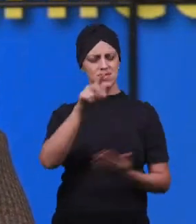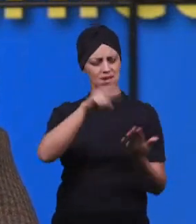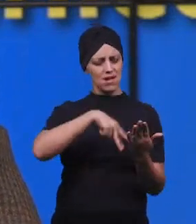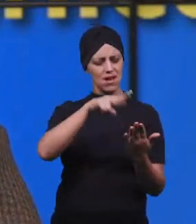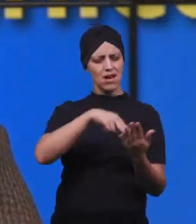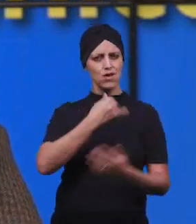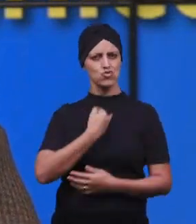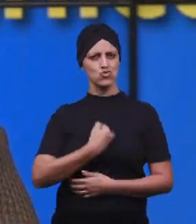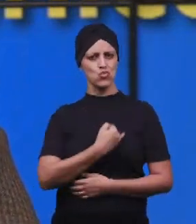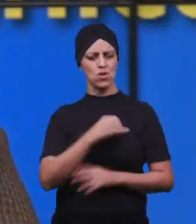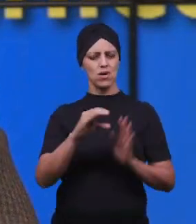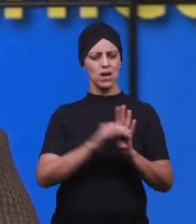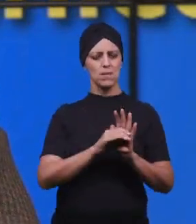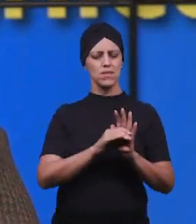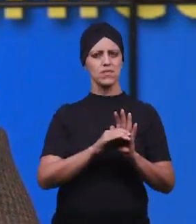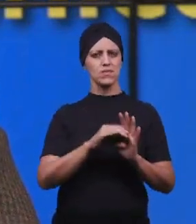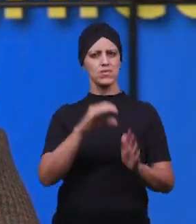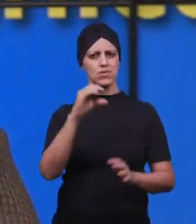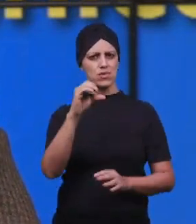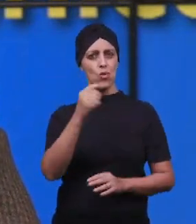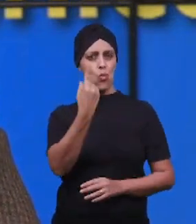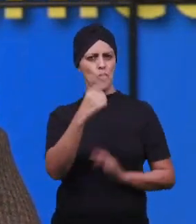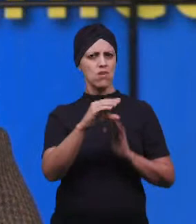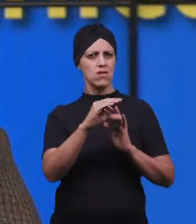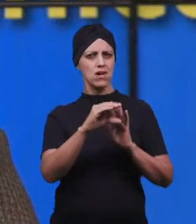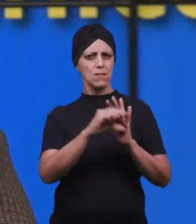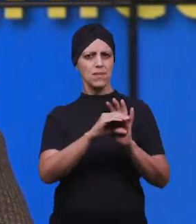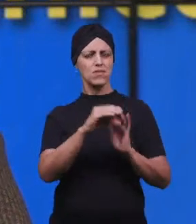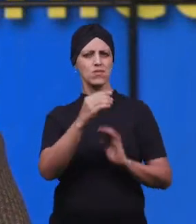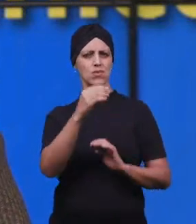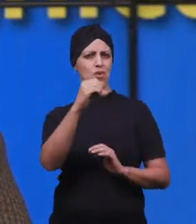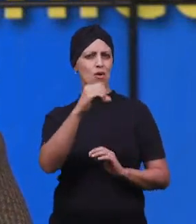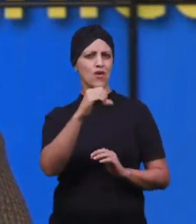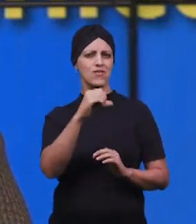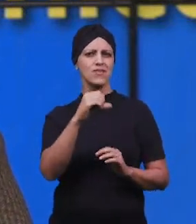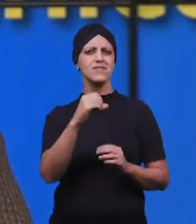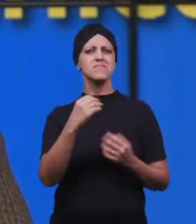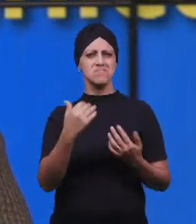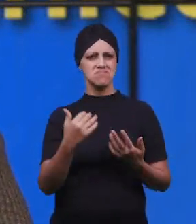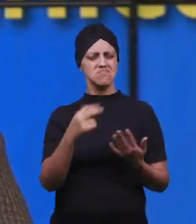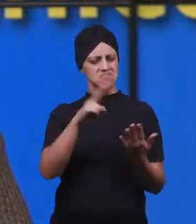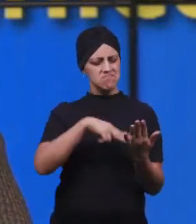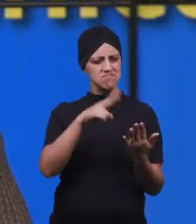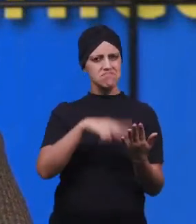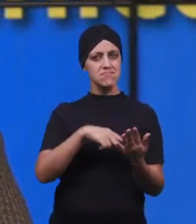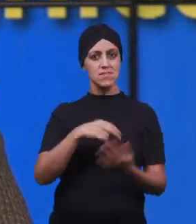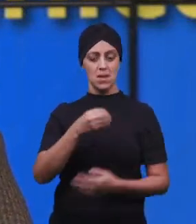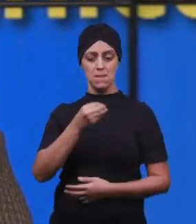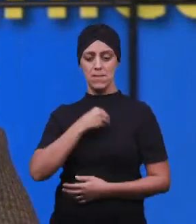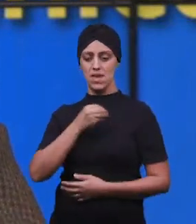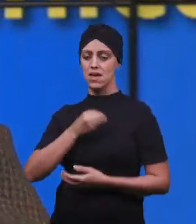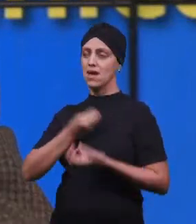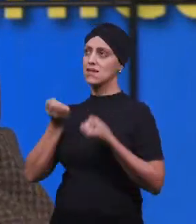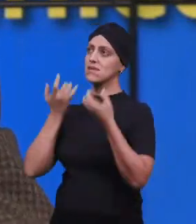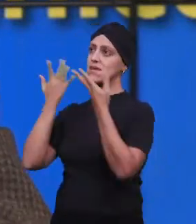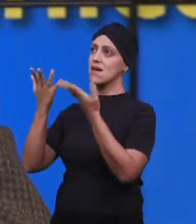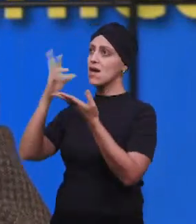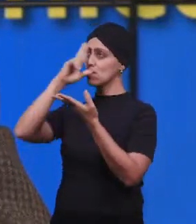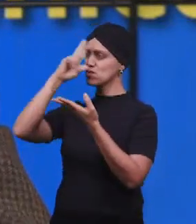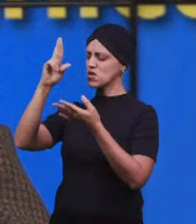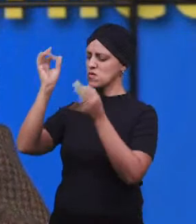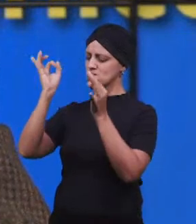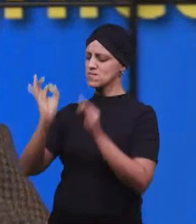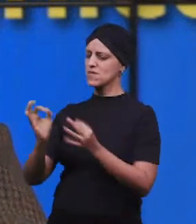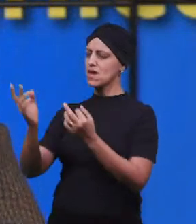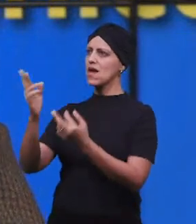sua leitura de João 1, capítulo 9, também muito boa, a colocação ali, se confessar os nossos pecados, né? Ele é fiel e